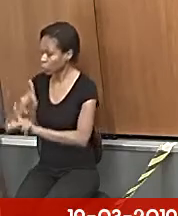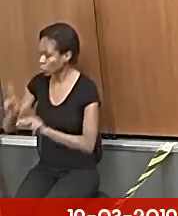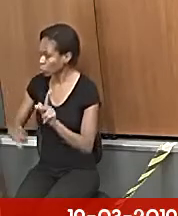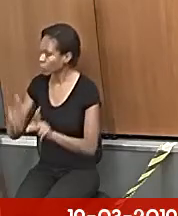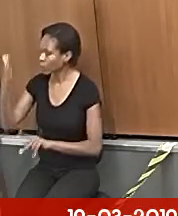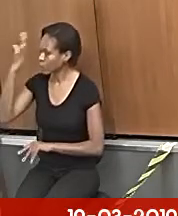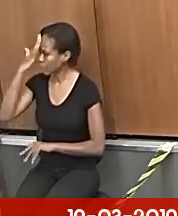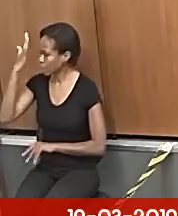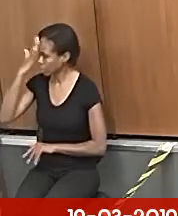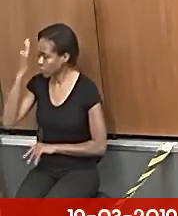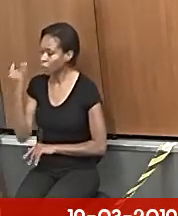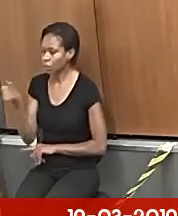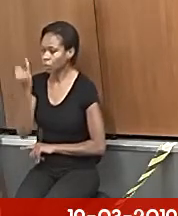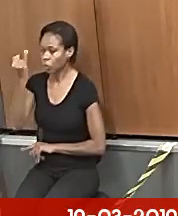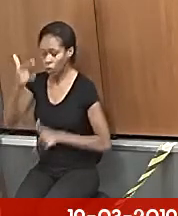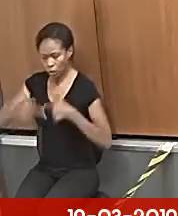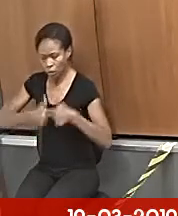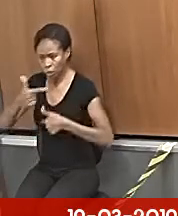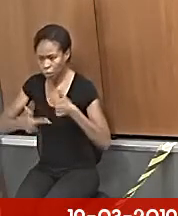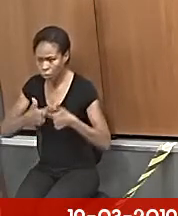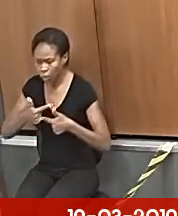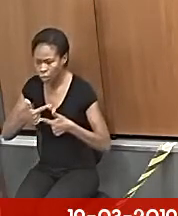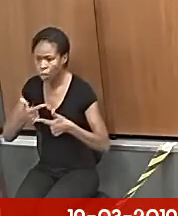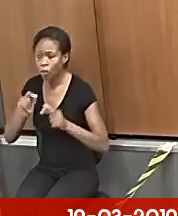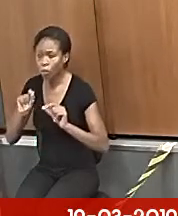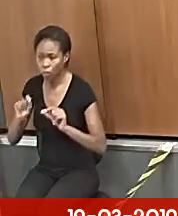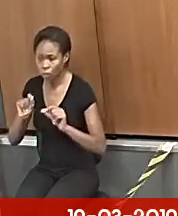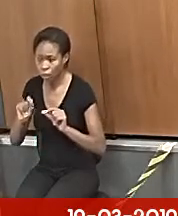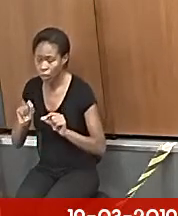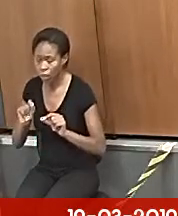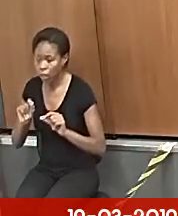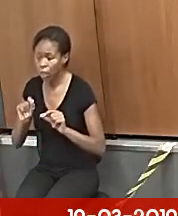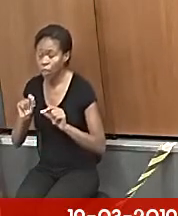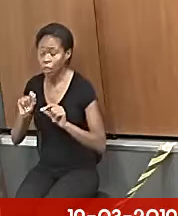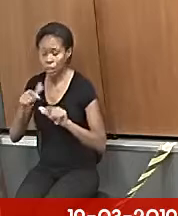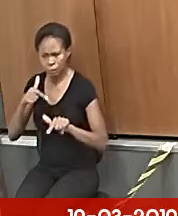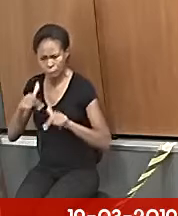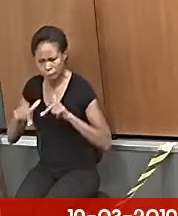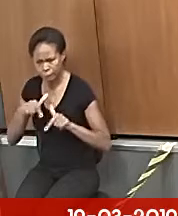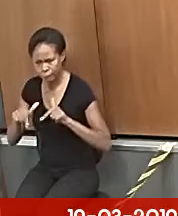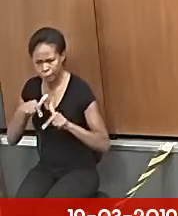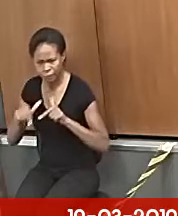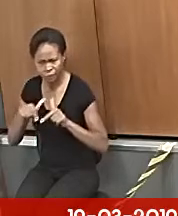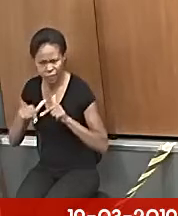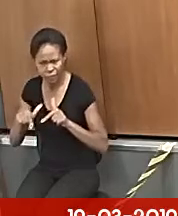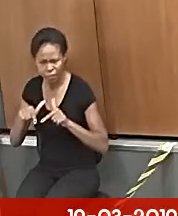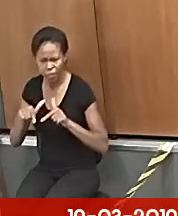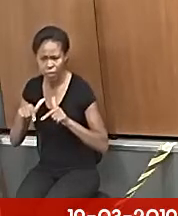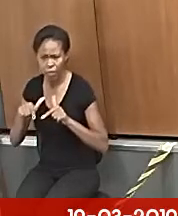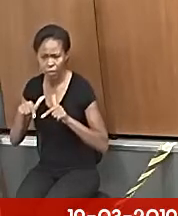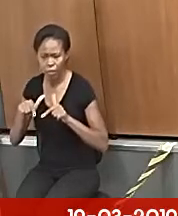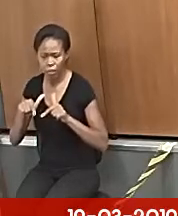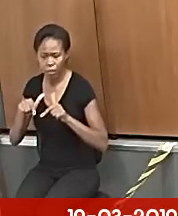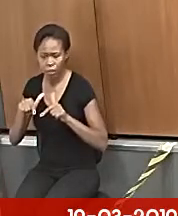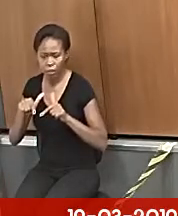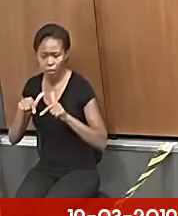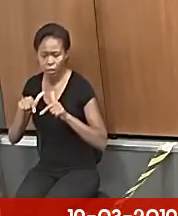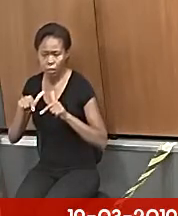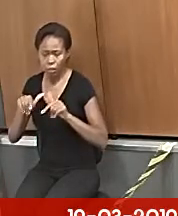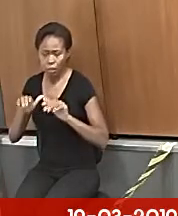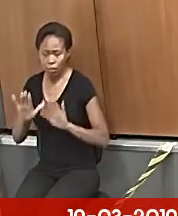nossa trabalho e não está recebendo sua luz porque a luz entra no meu ponto de vista tem que ser uma pessoa de grande necessidade